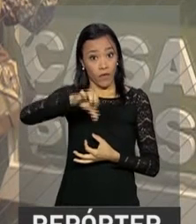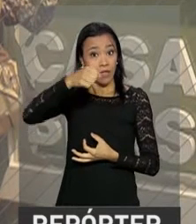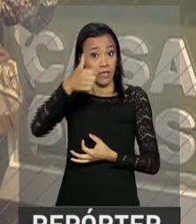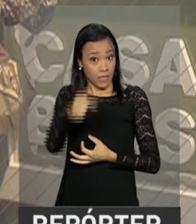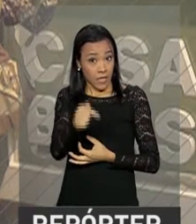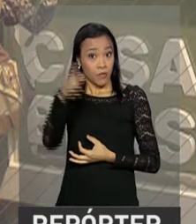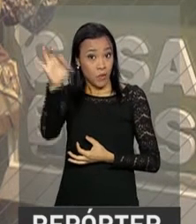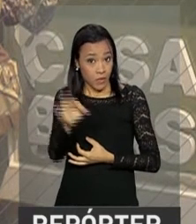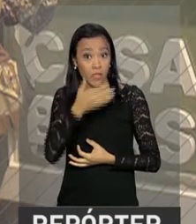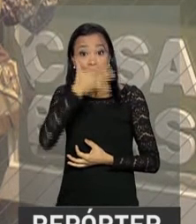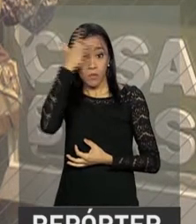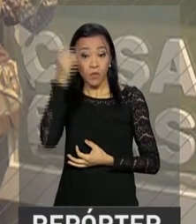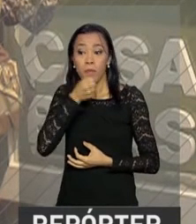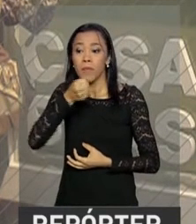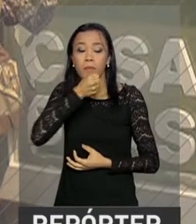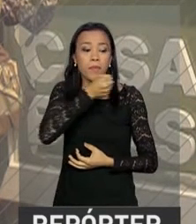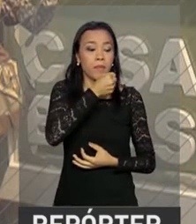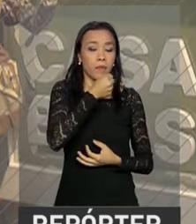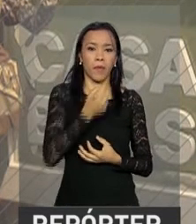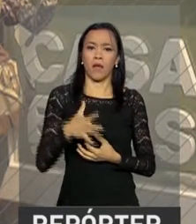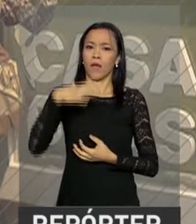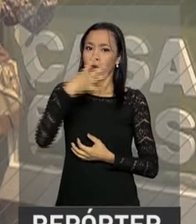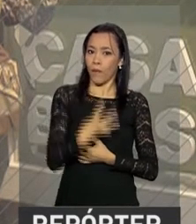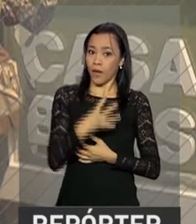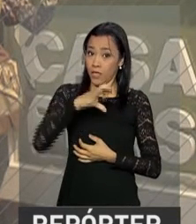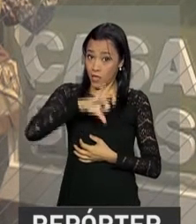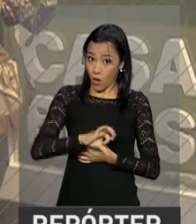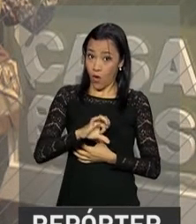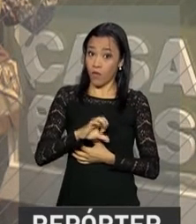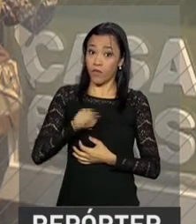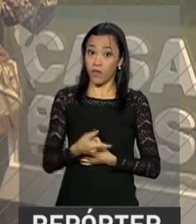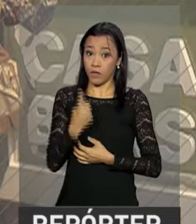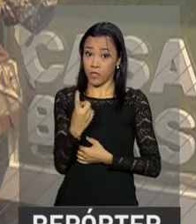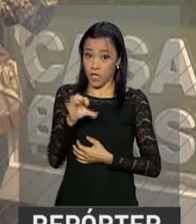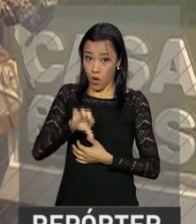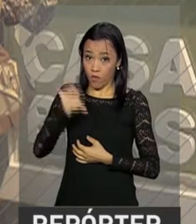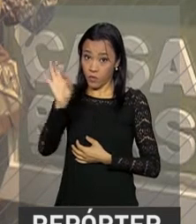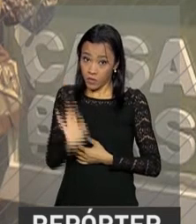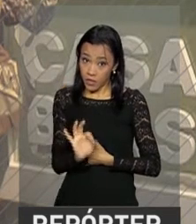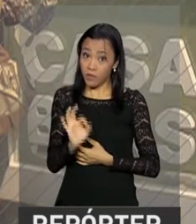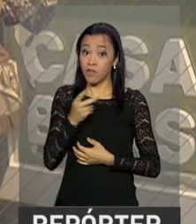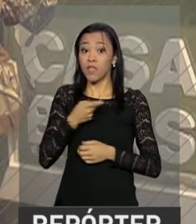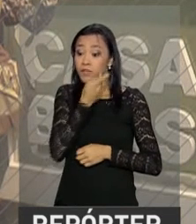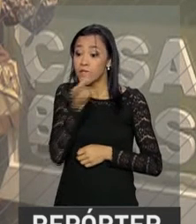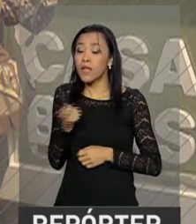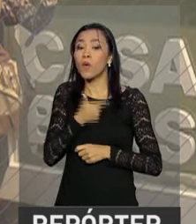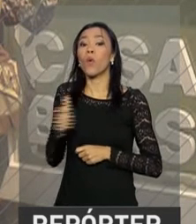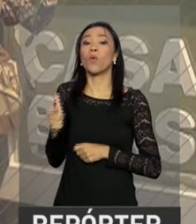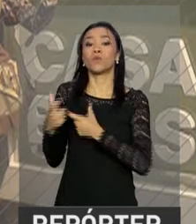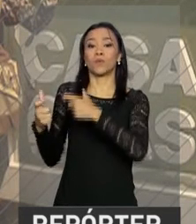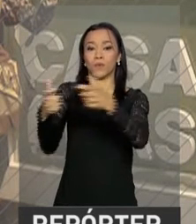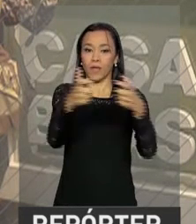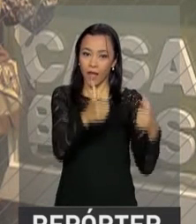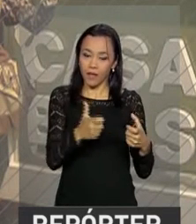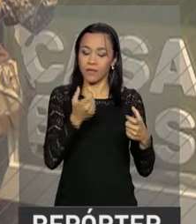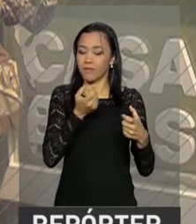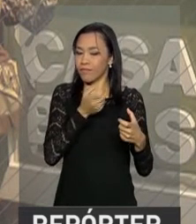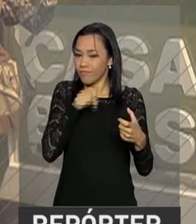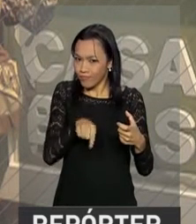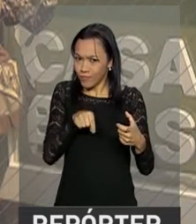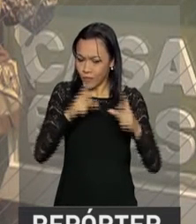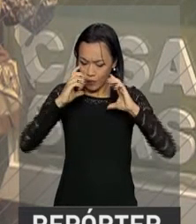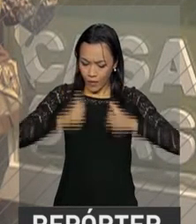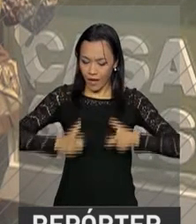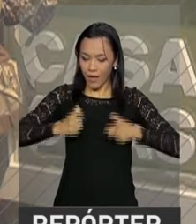entrevistados 49,19 por cento dos que visitaram outras casas consideram o espaço